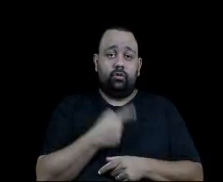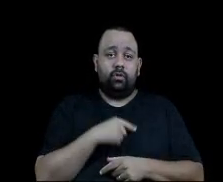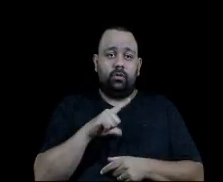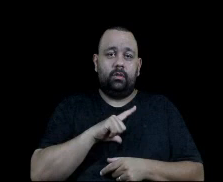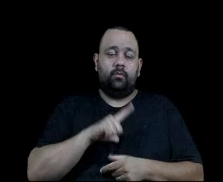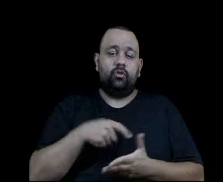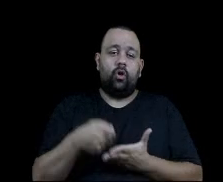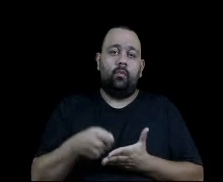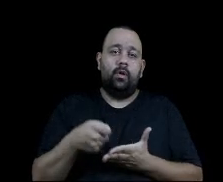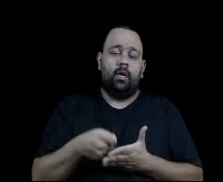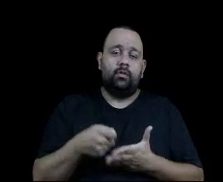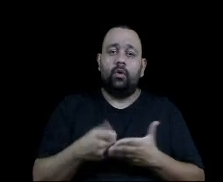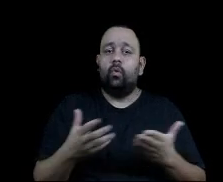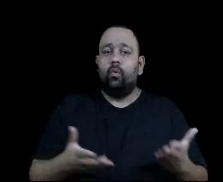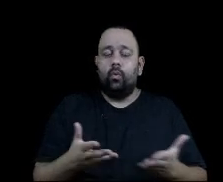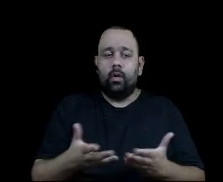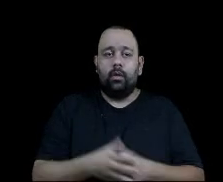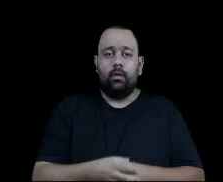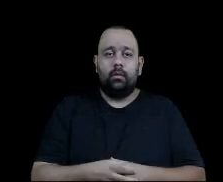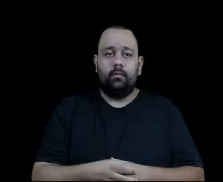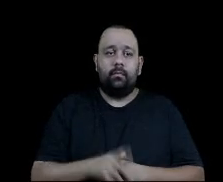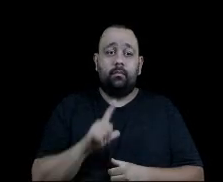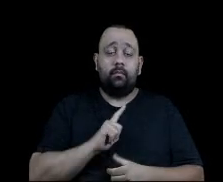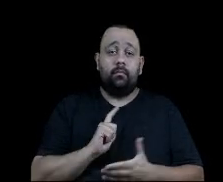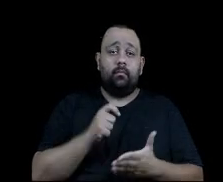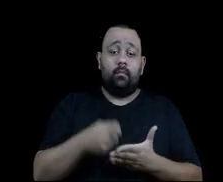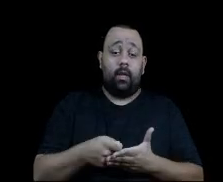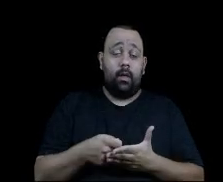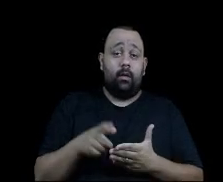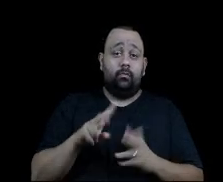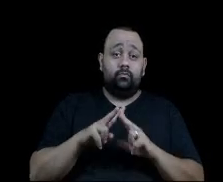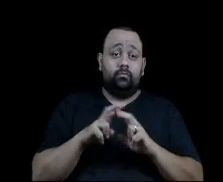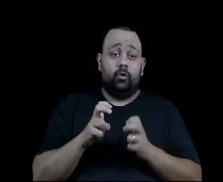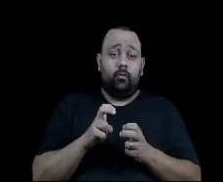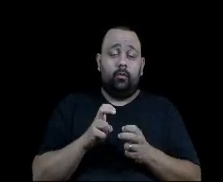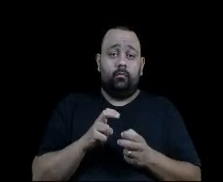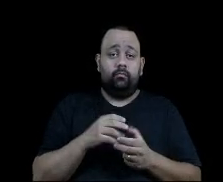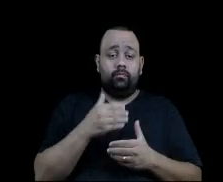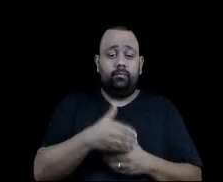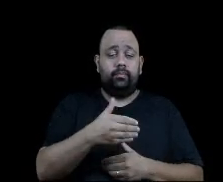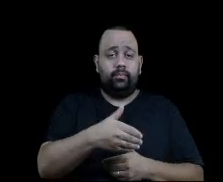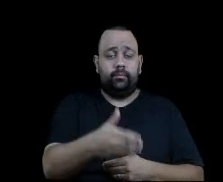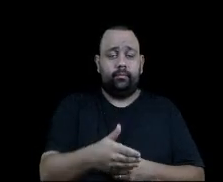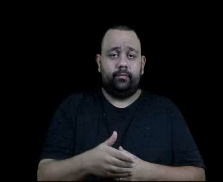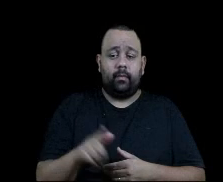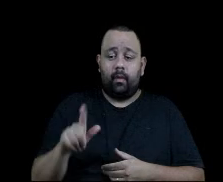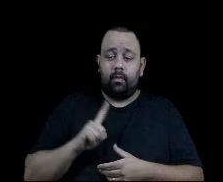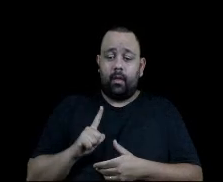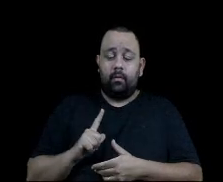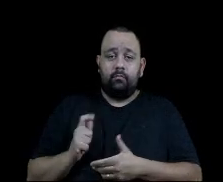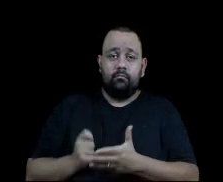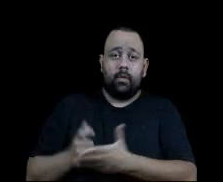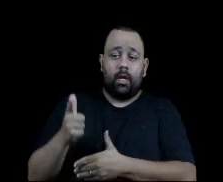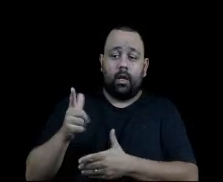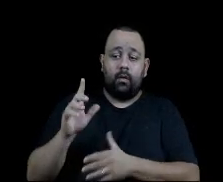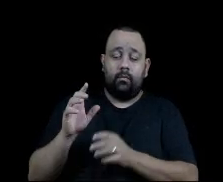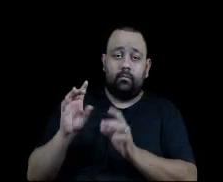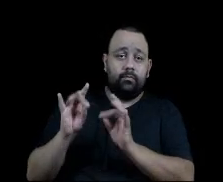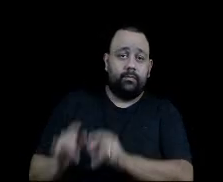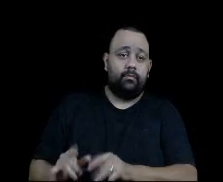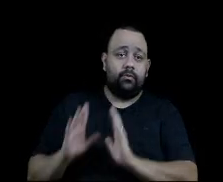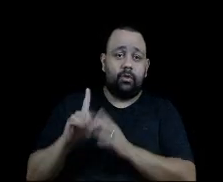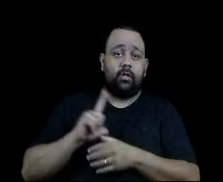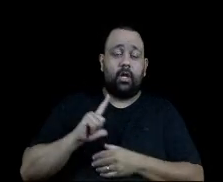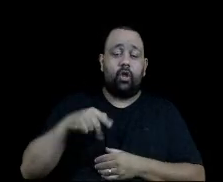tem as obrigações, que o restos a pagar processados, que são restos a pagar que já estão